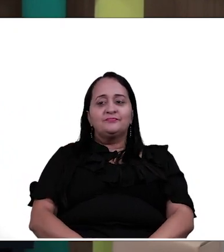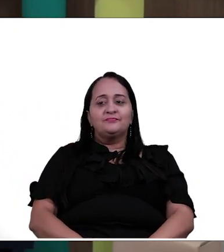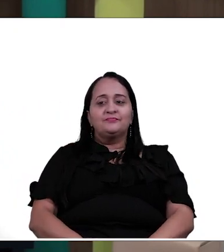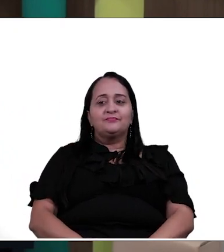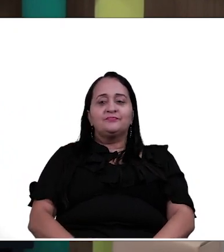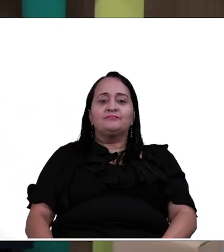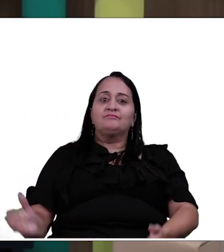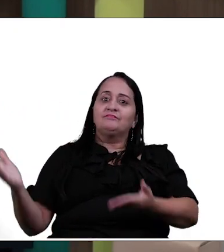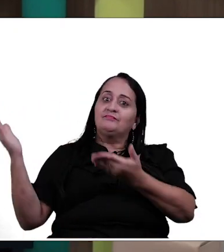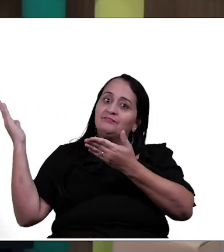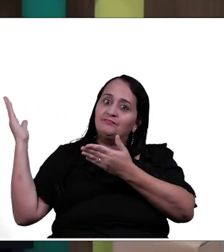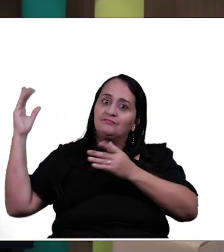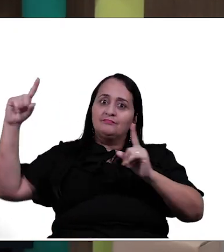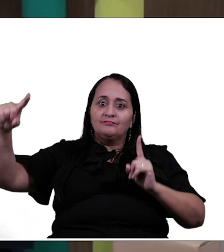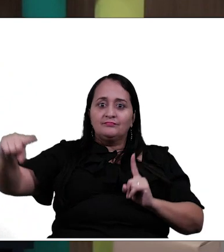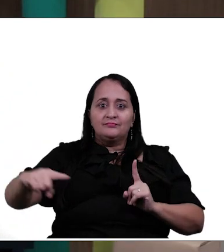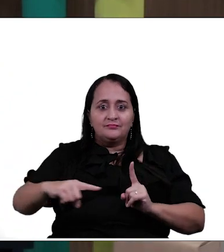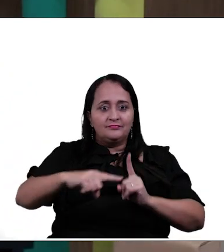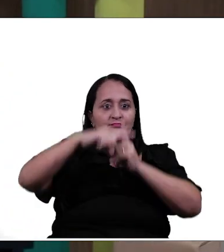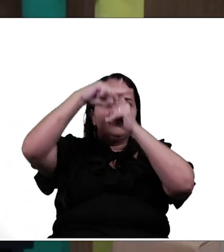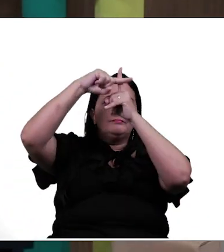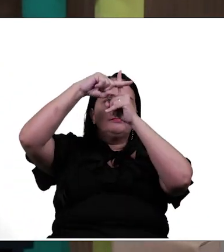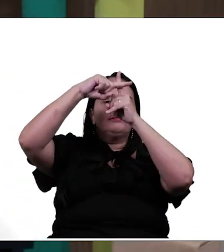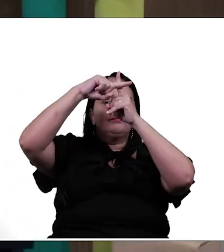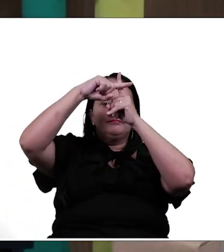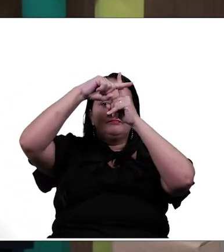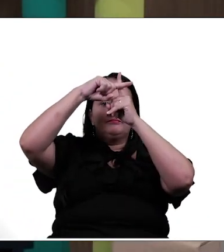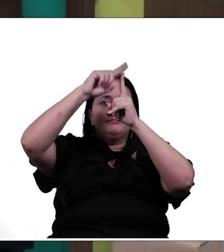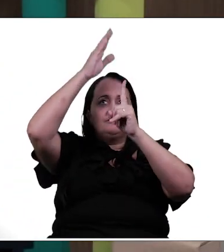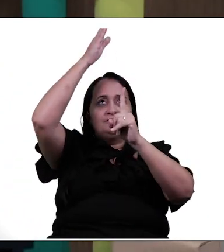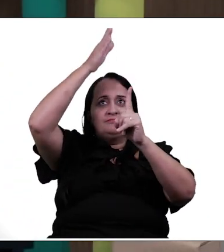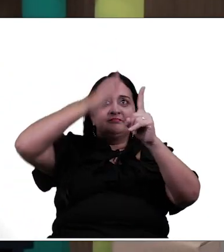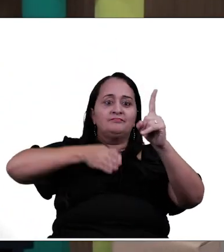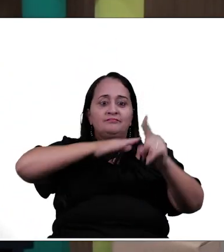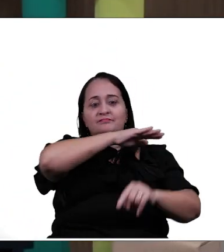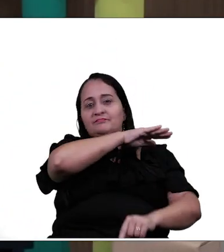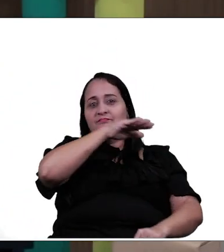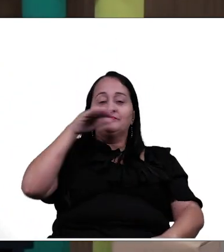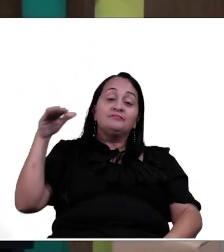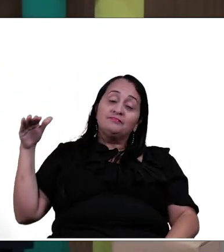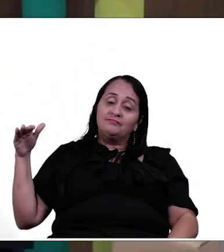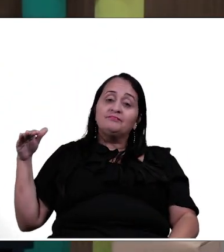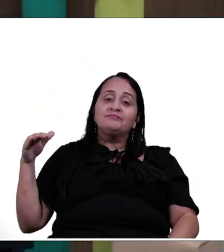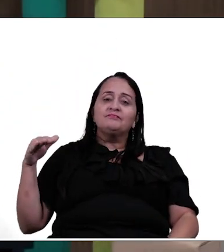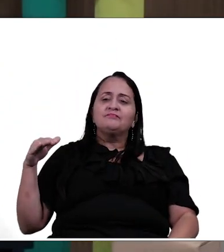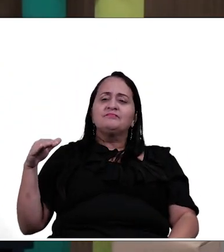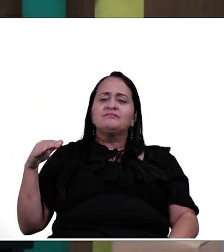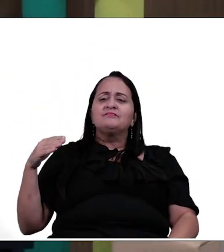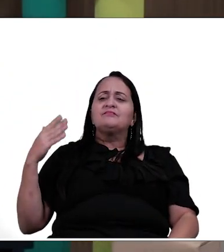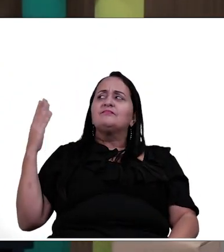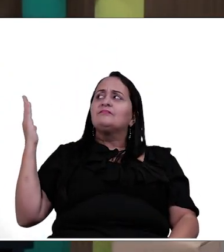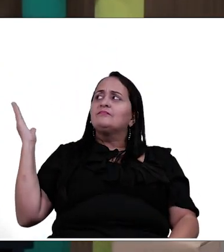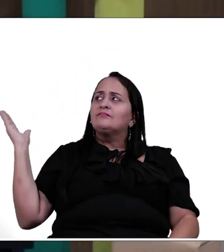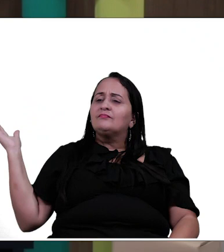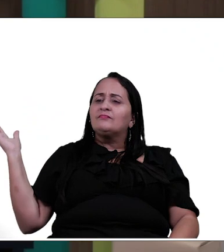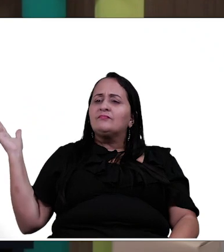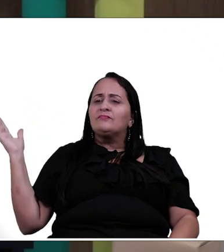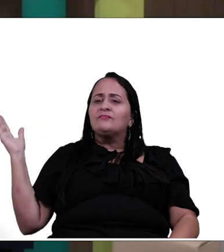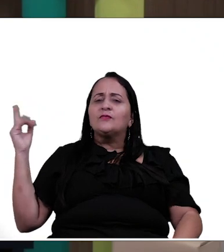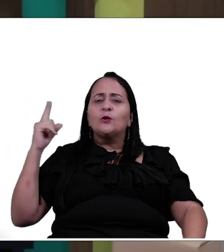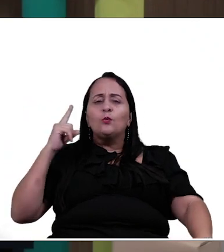E aí, quando eu falo em dízimas periódicas, eu vou ter que pensar nas dízimas